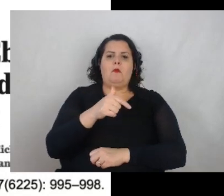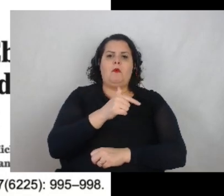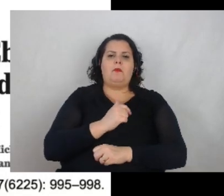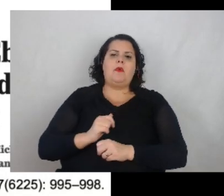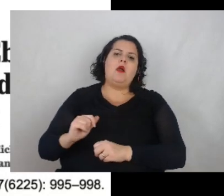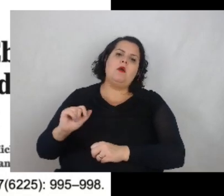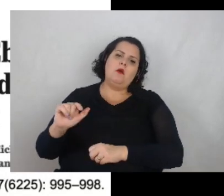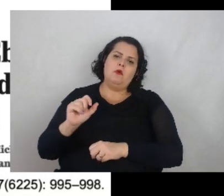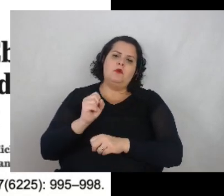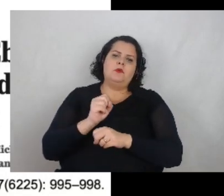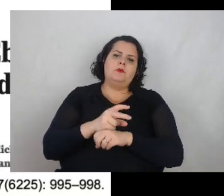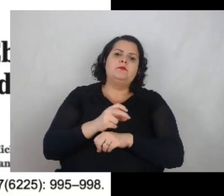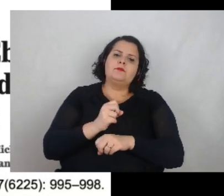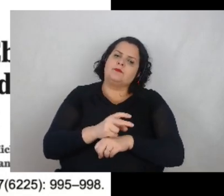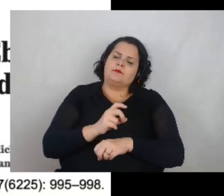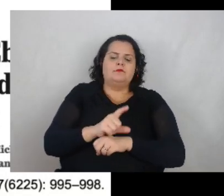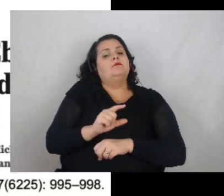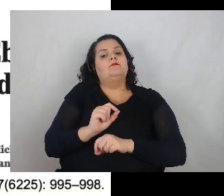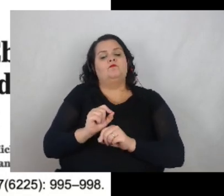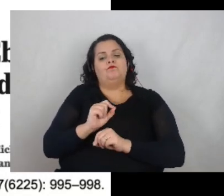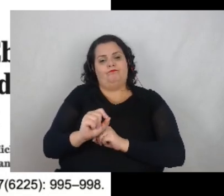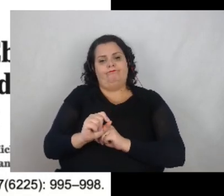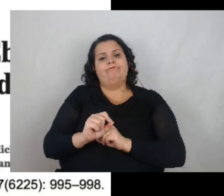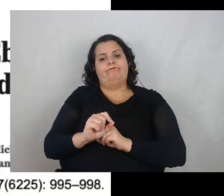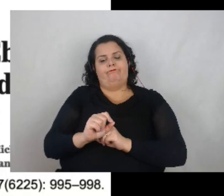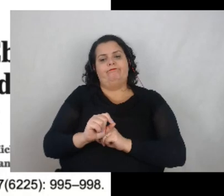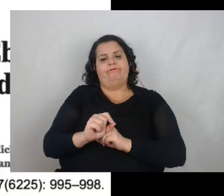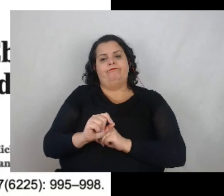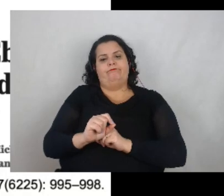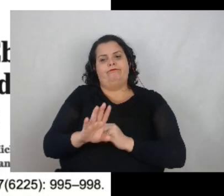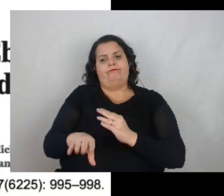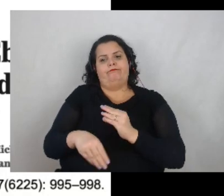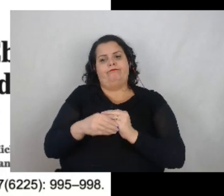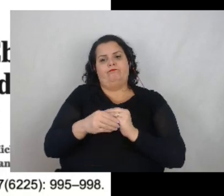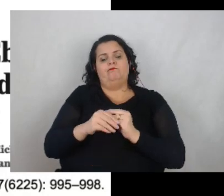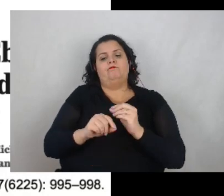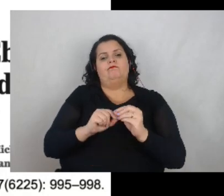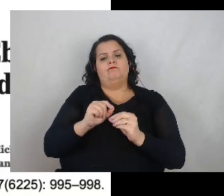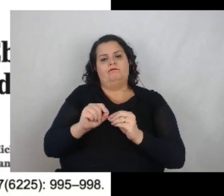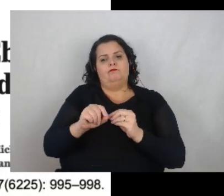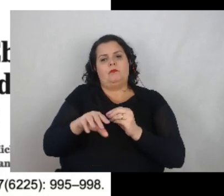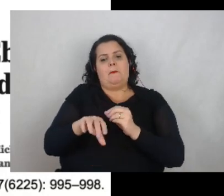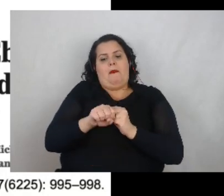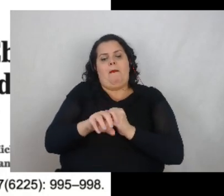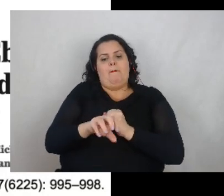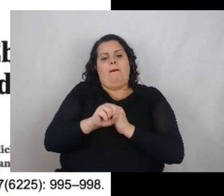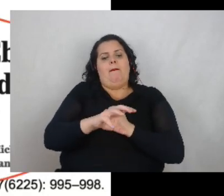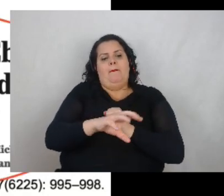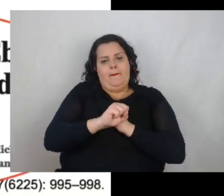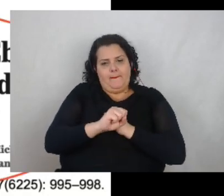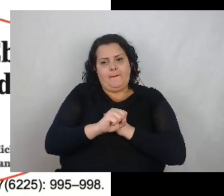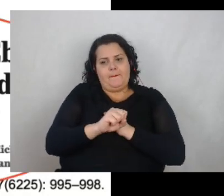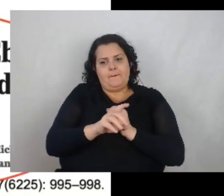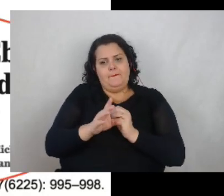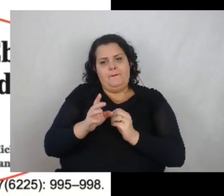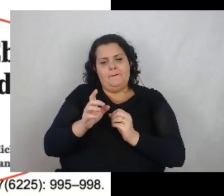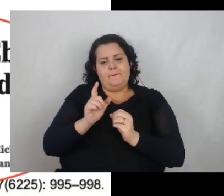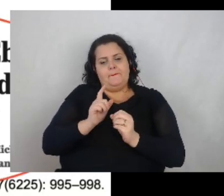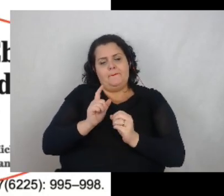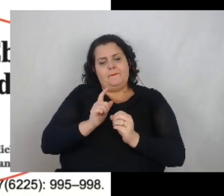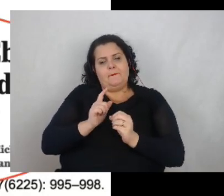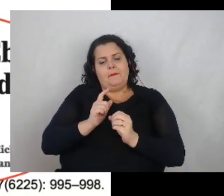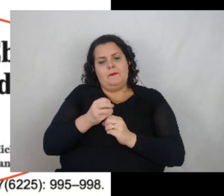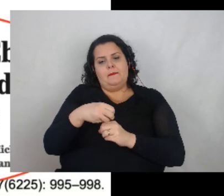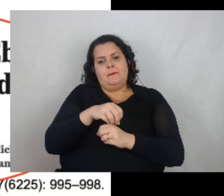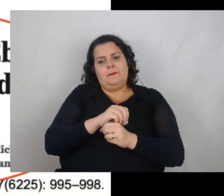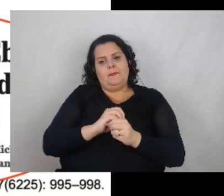estaria contribuindo para o potencial infectante das células. Um estudo que eu gostaria de destacar, que foi